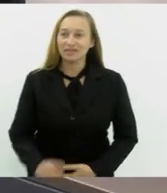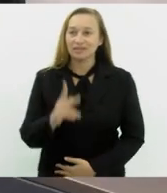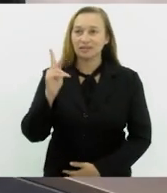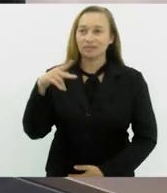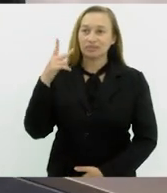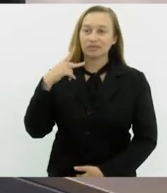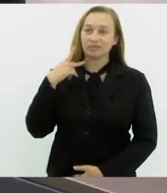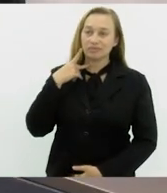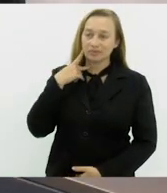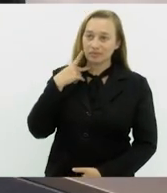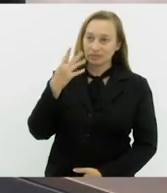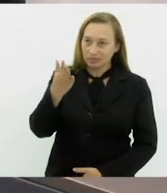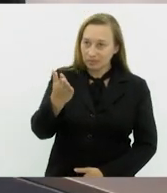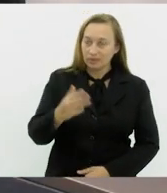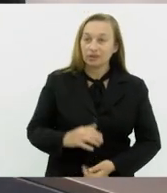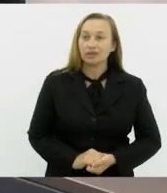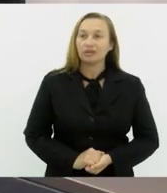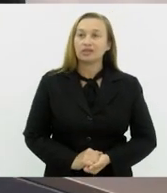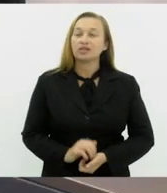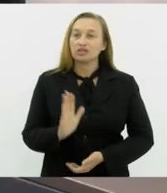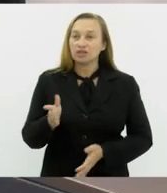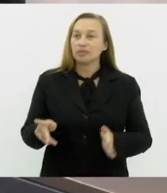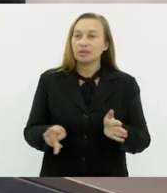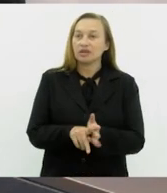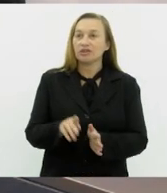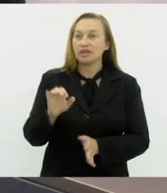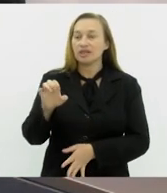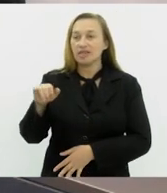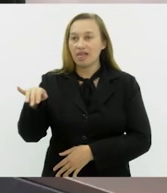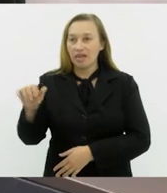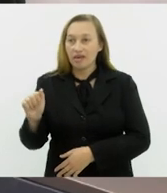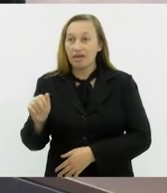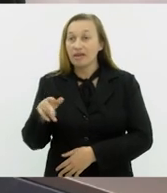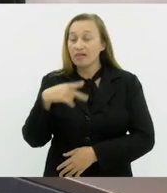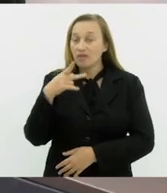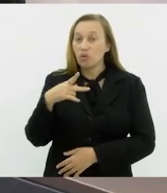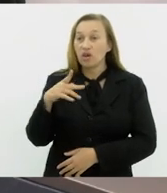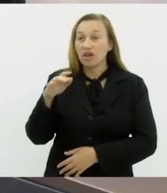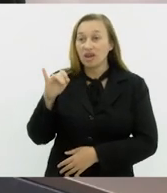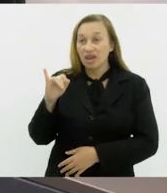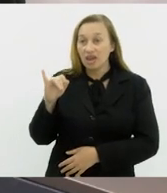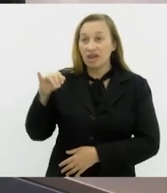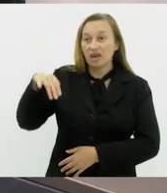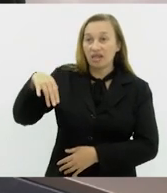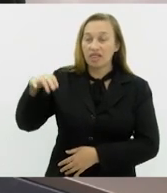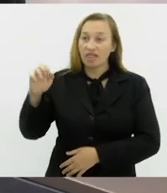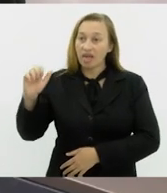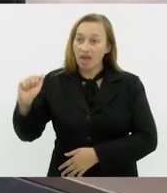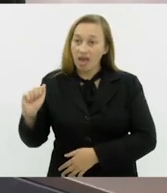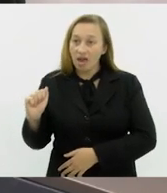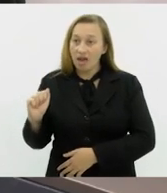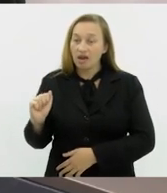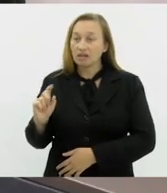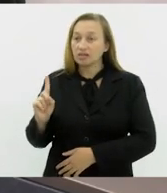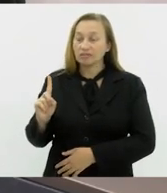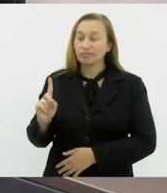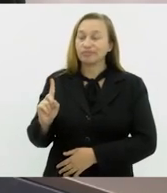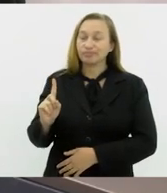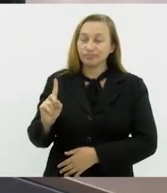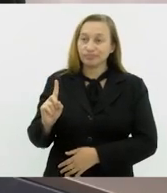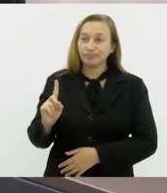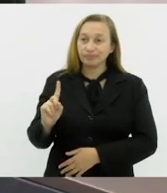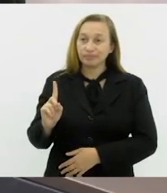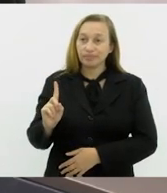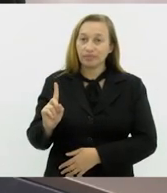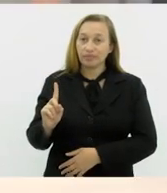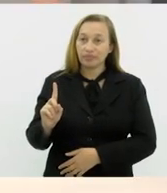está aqui participando, que já foi presidente do INEA, ele lembrou o seguinte: o INEA só não veio nesta reunião porque foi chamado pelo